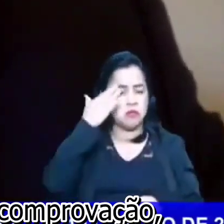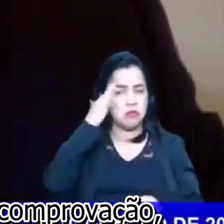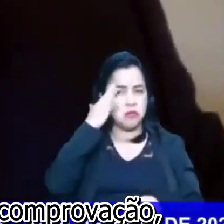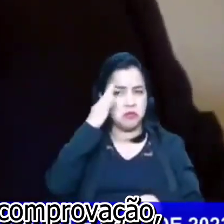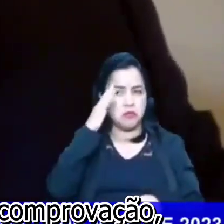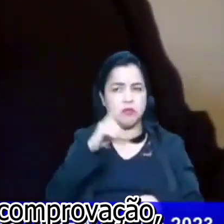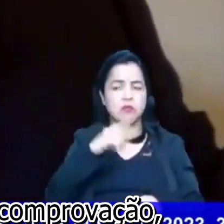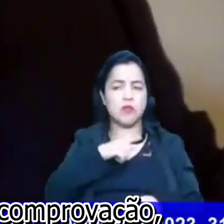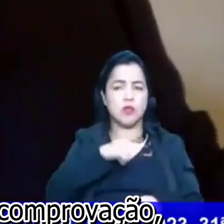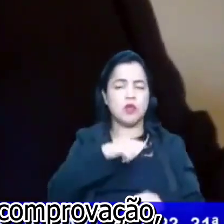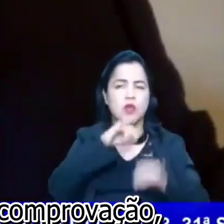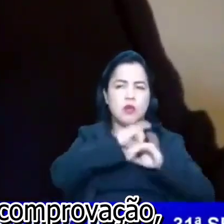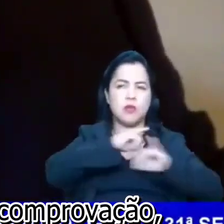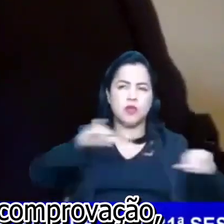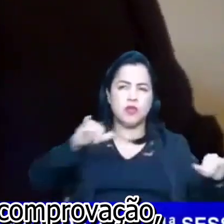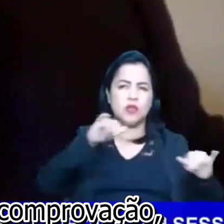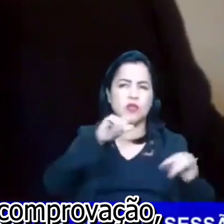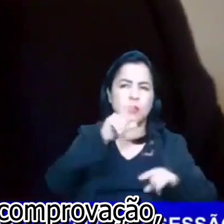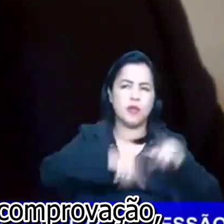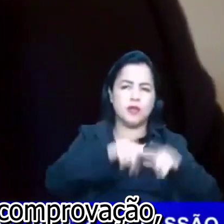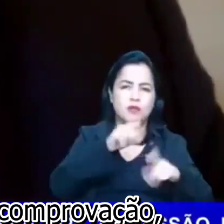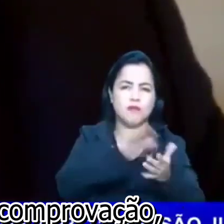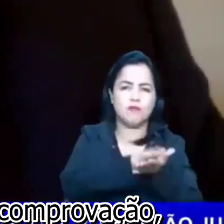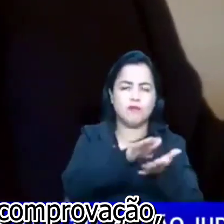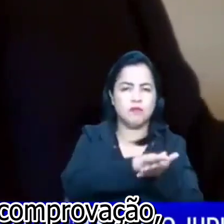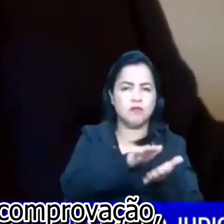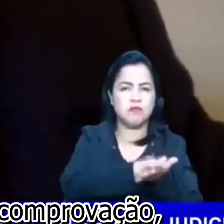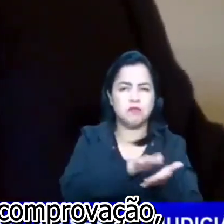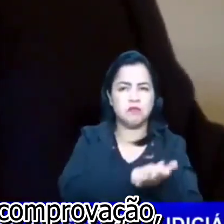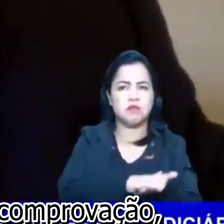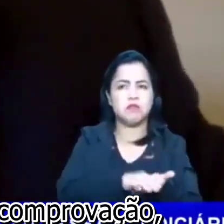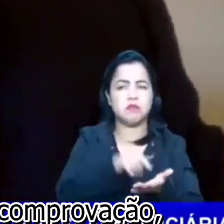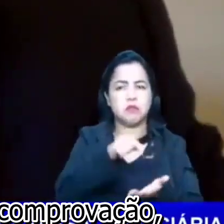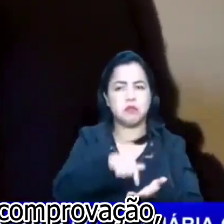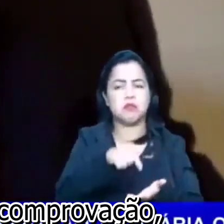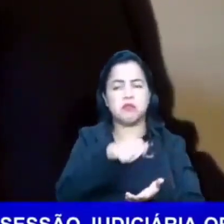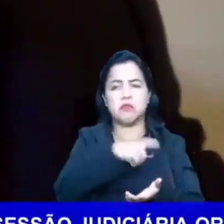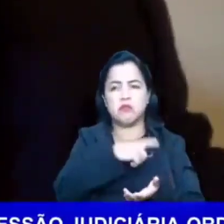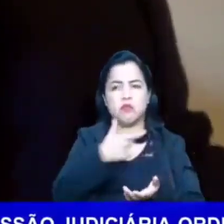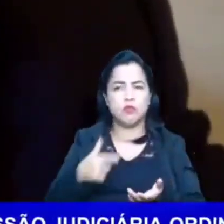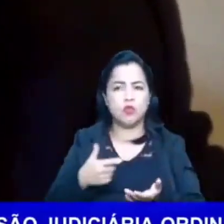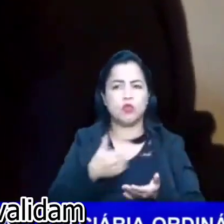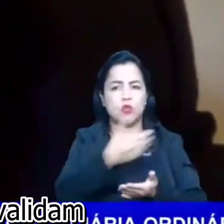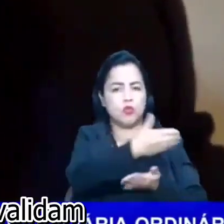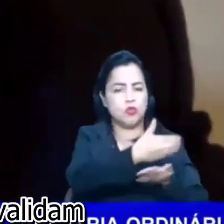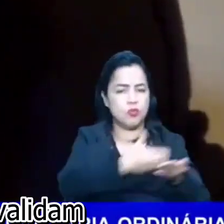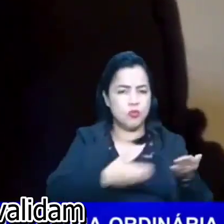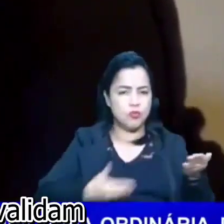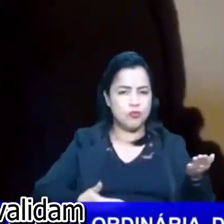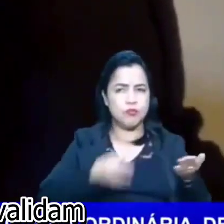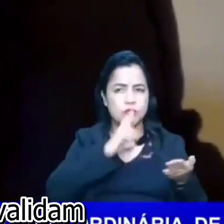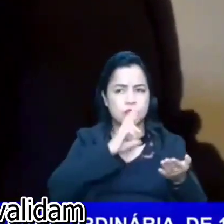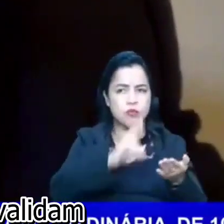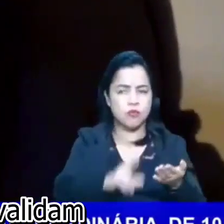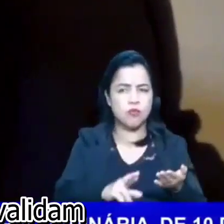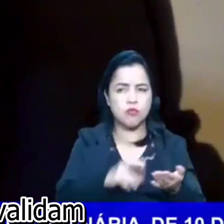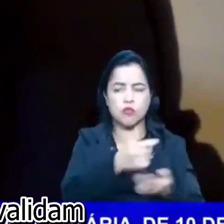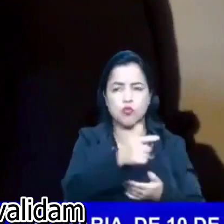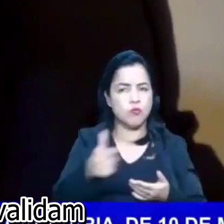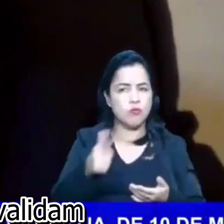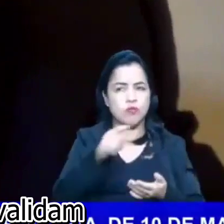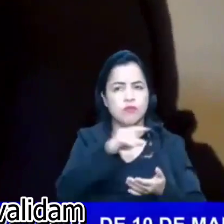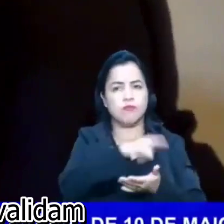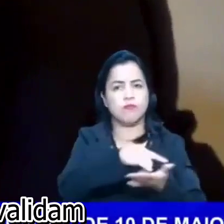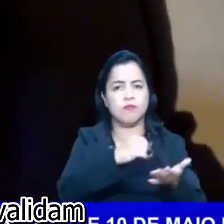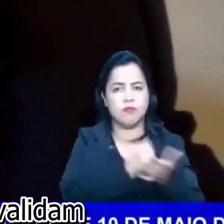publicidade de material impresso, que não houve a comprovação, não obstante ter todos os